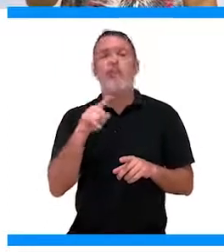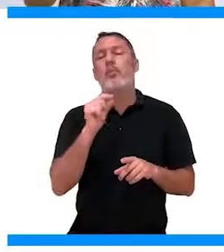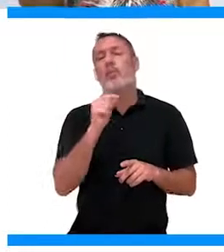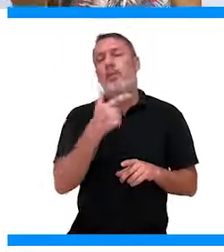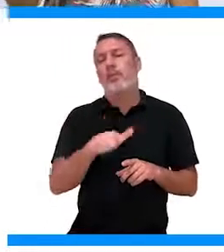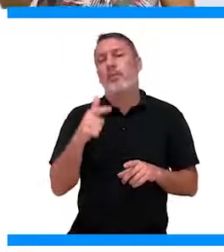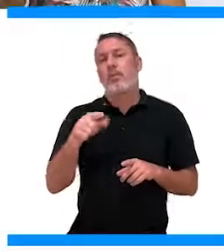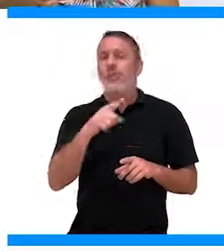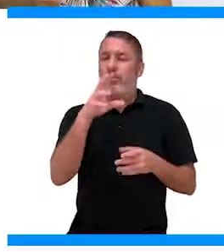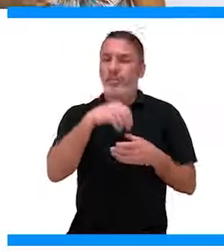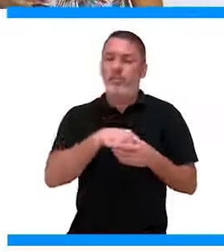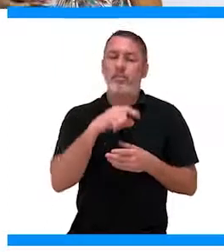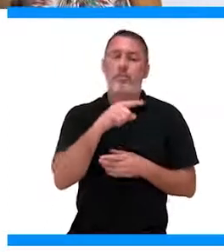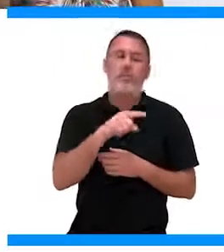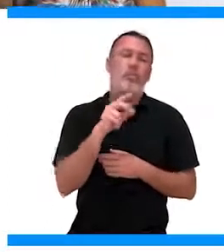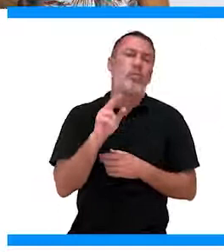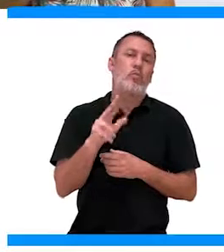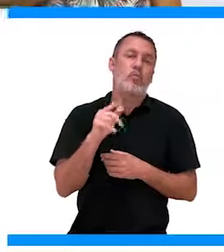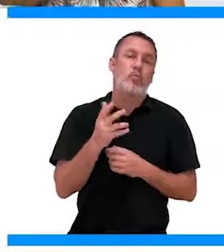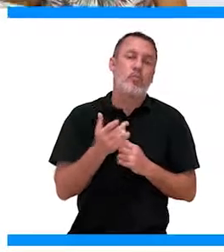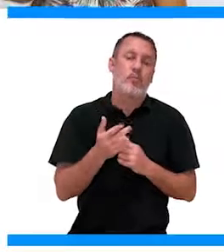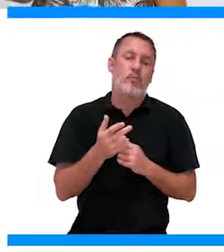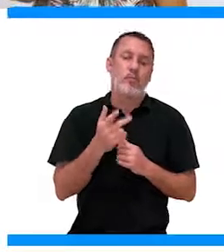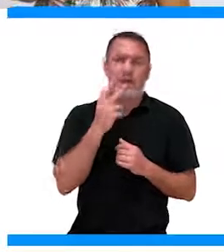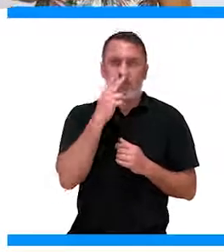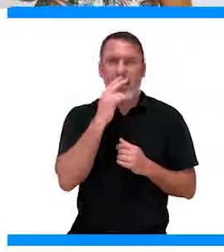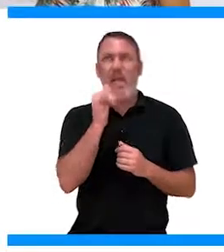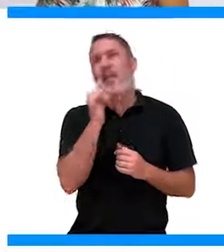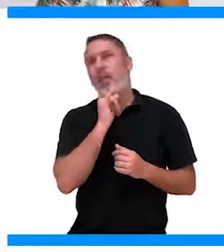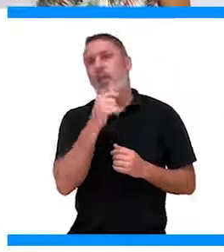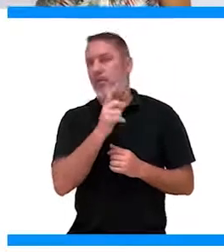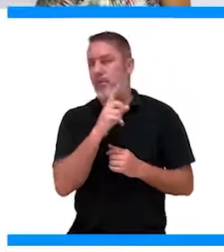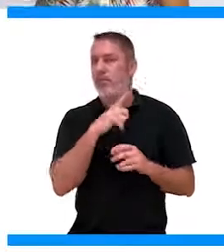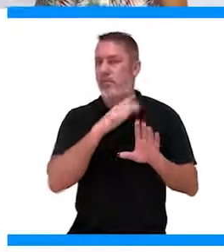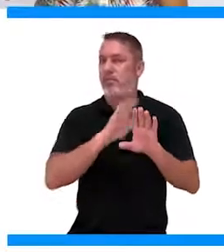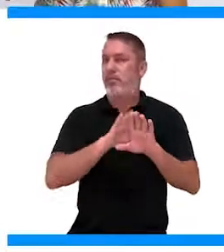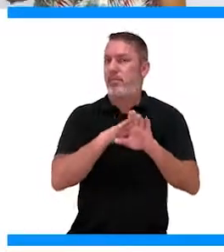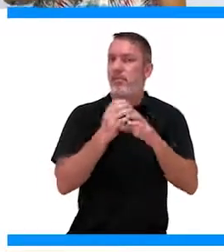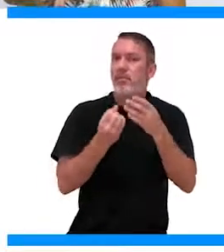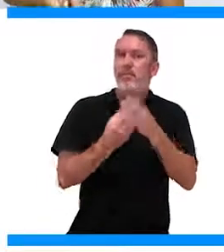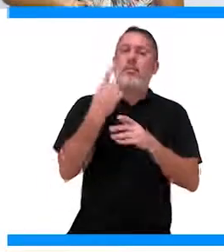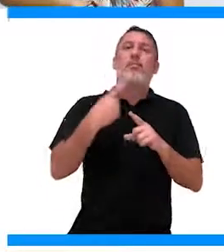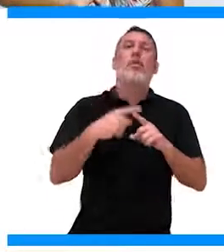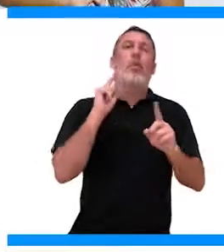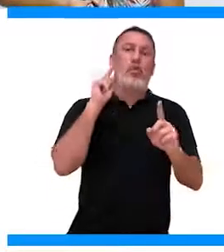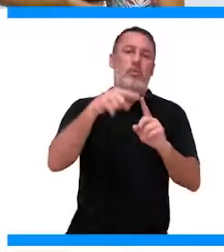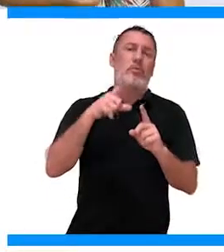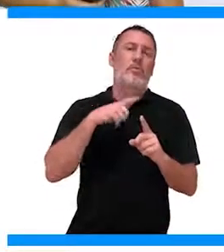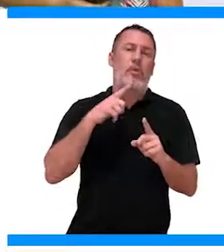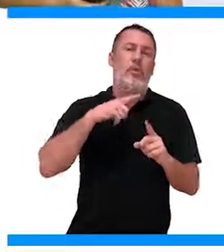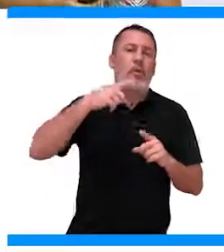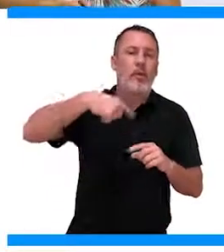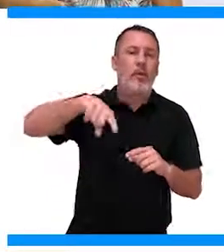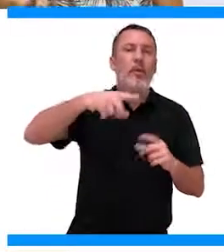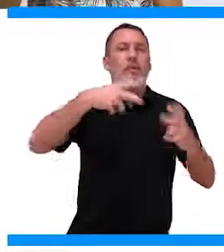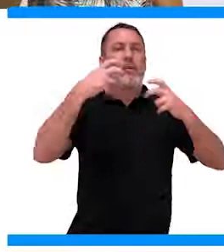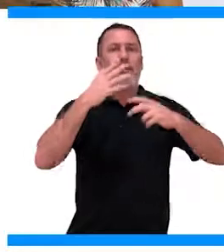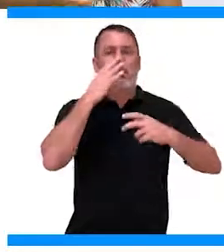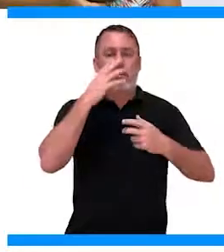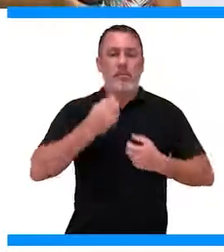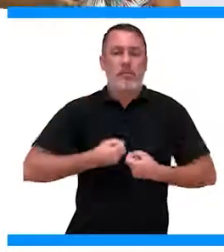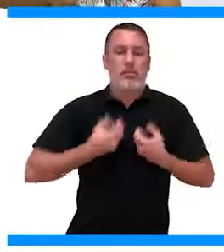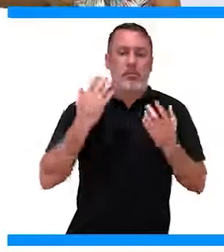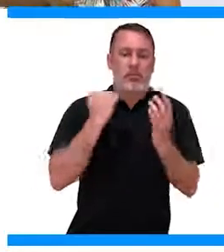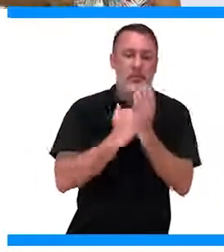essa repetição aí não é inocente, né? Ela foi feita mesmo para